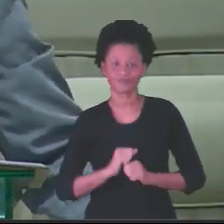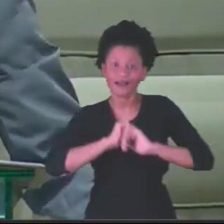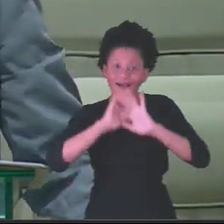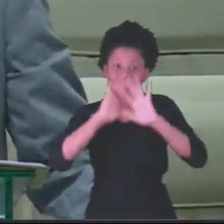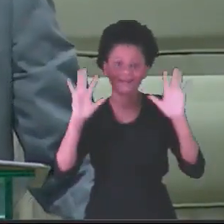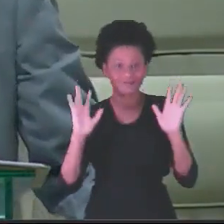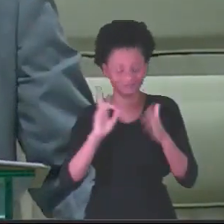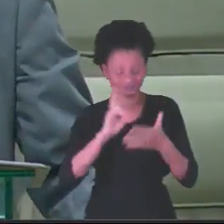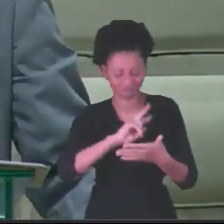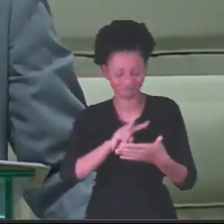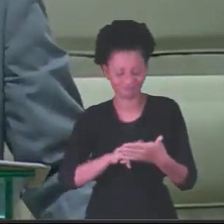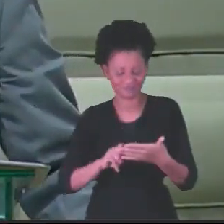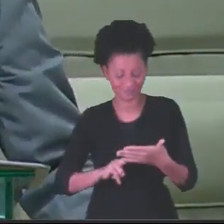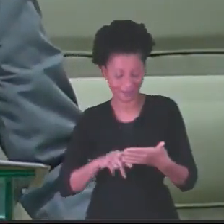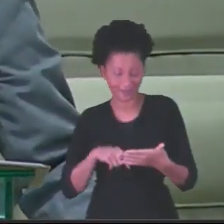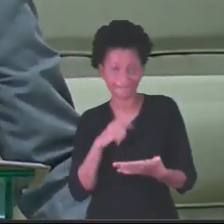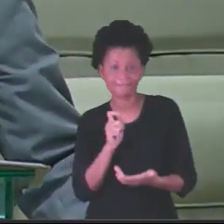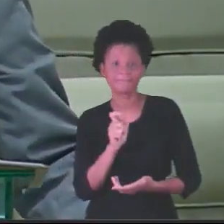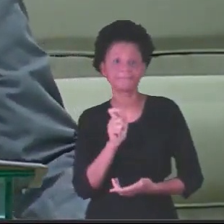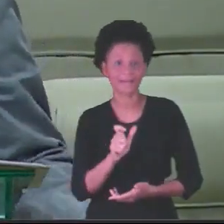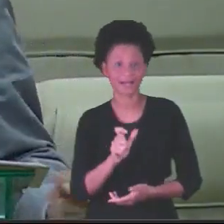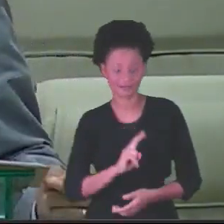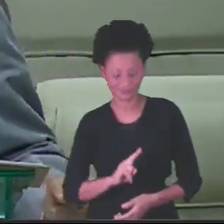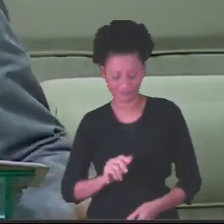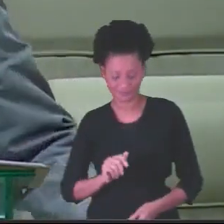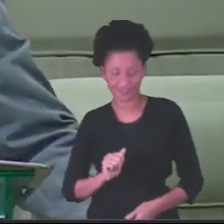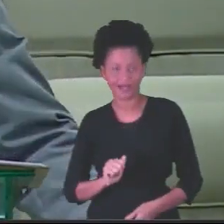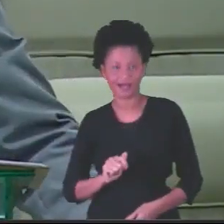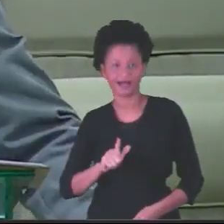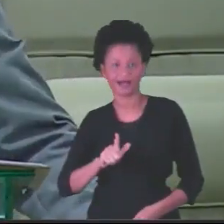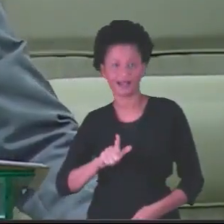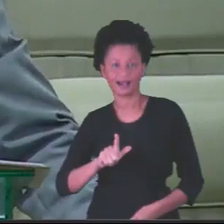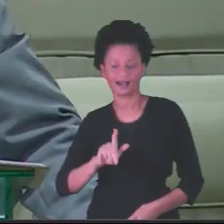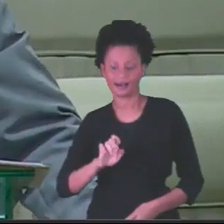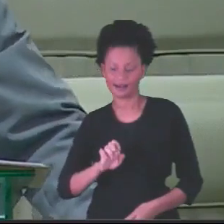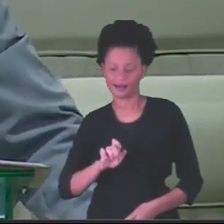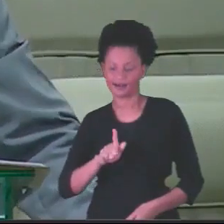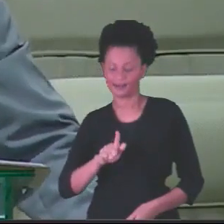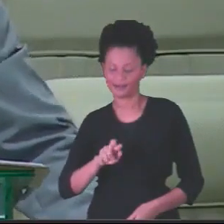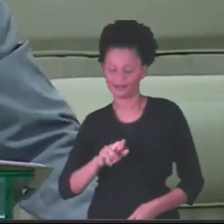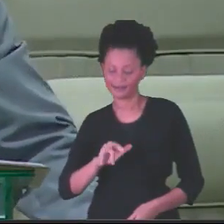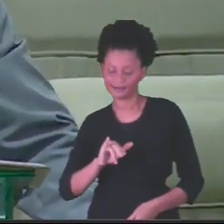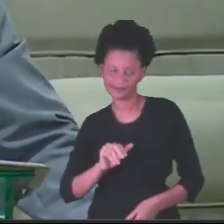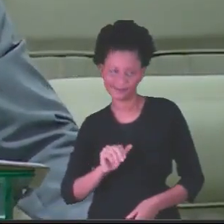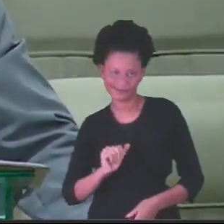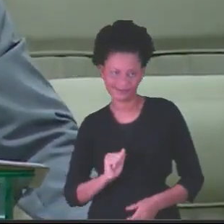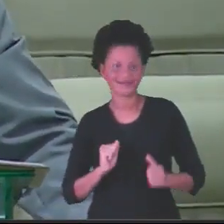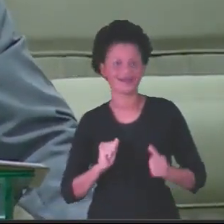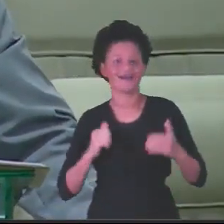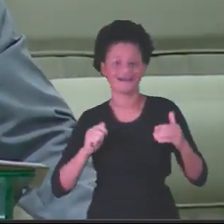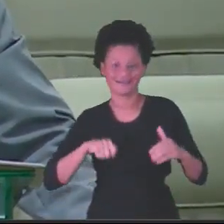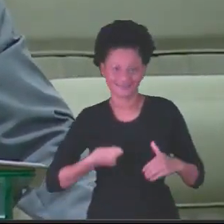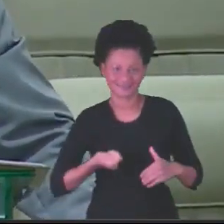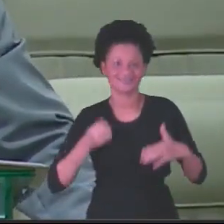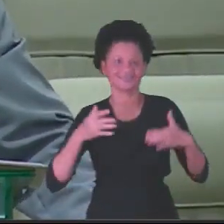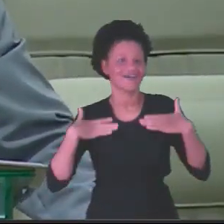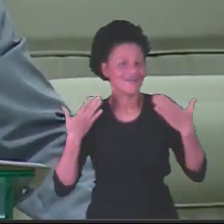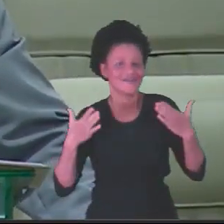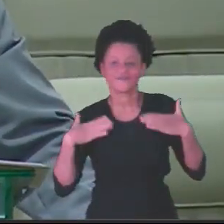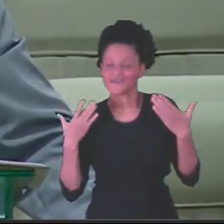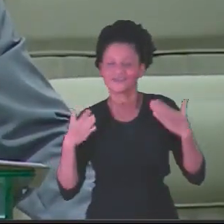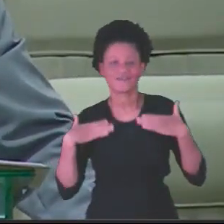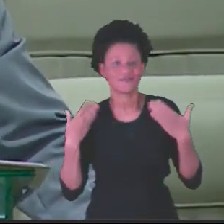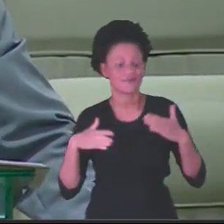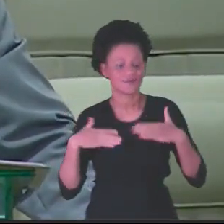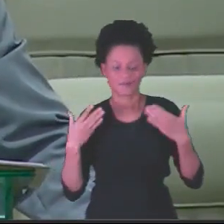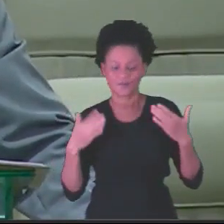claro que a palavra alegria e nas suas nuances 16 vezes paulo